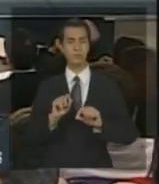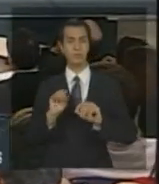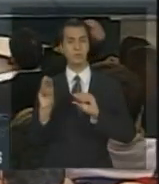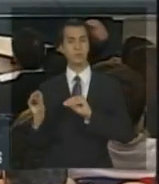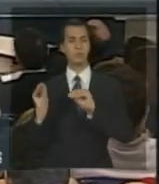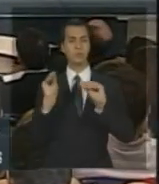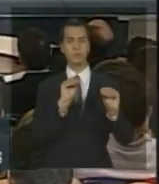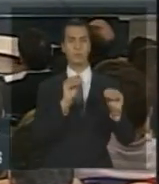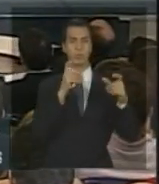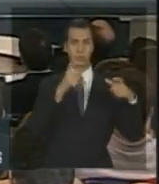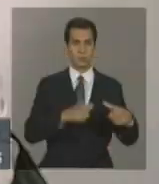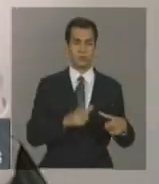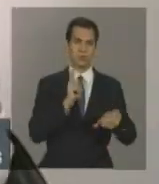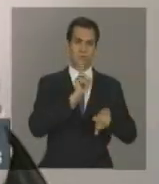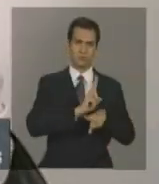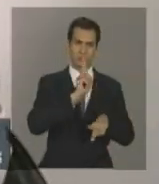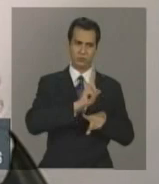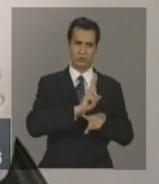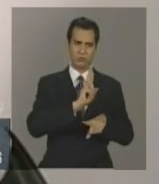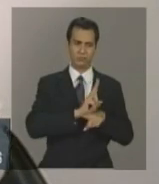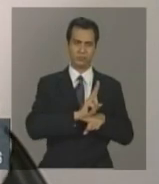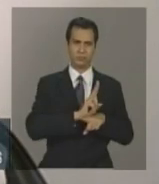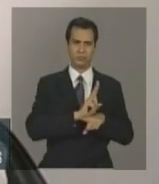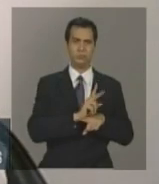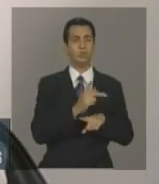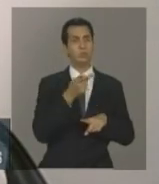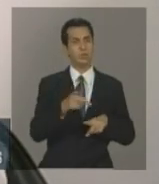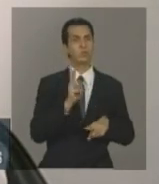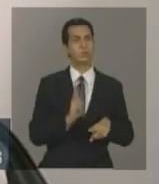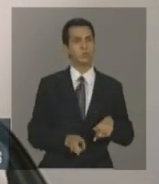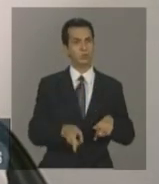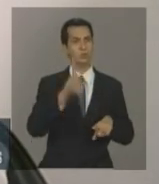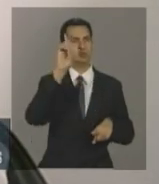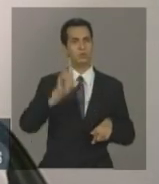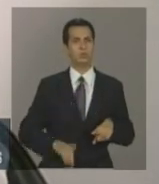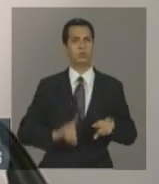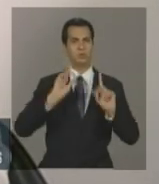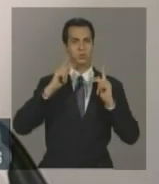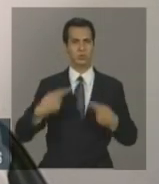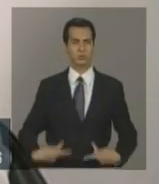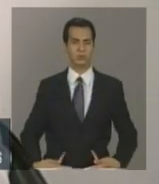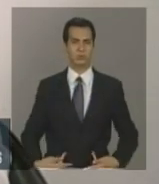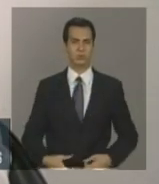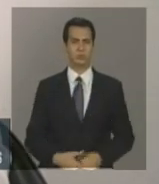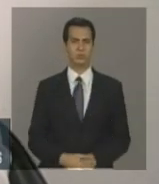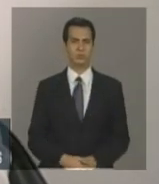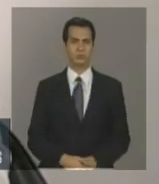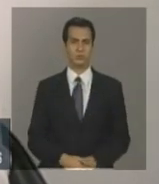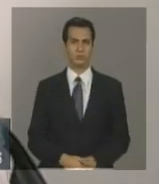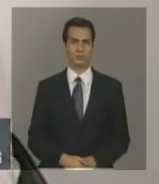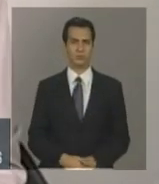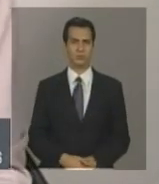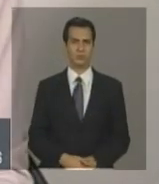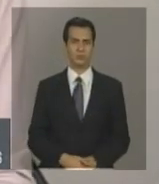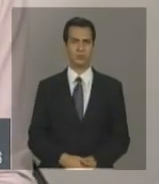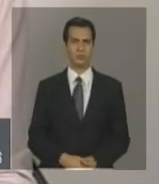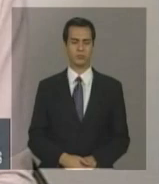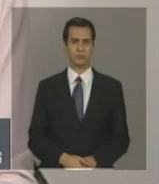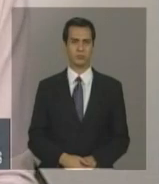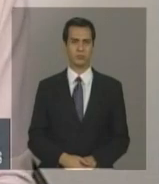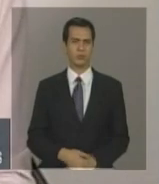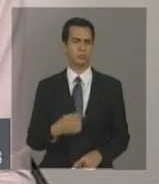proteção, não terem os seus direitos humanos violados. Não terem. Porque não é